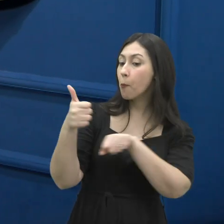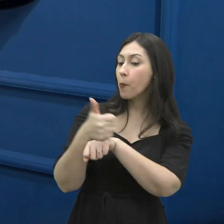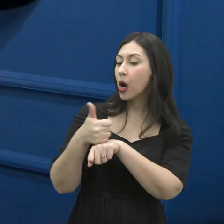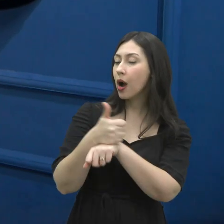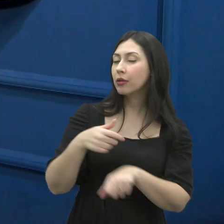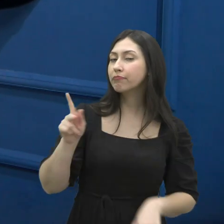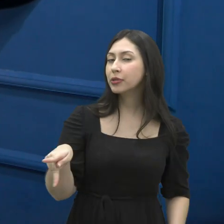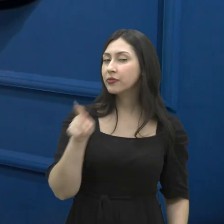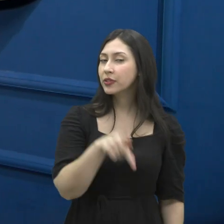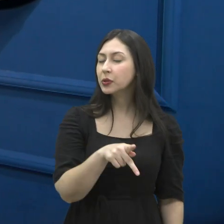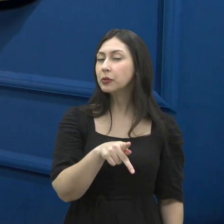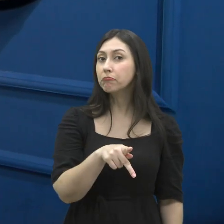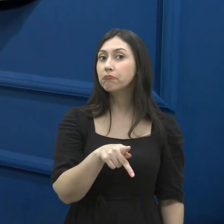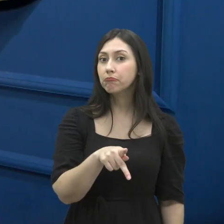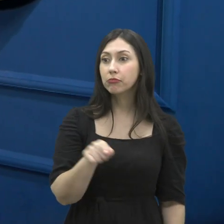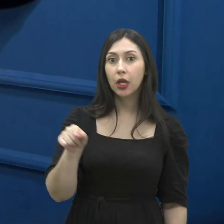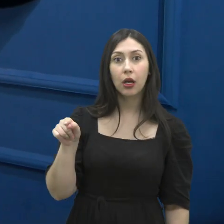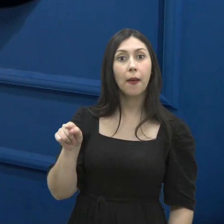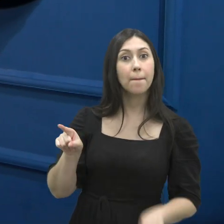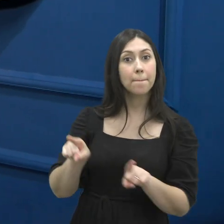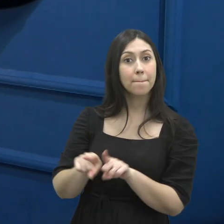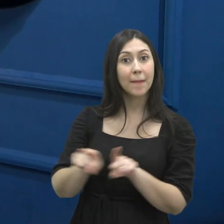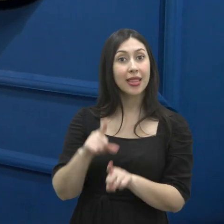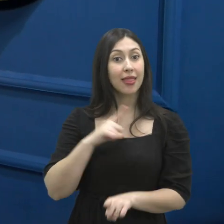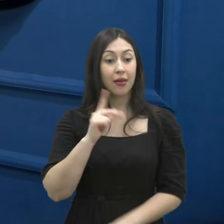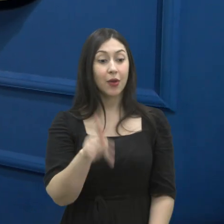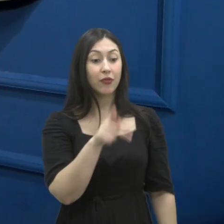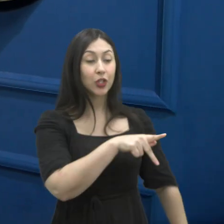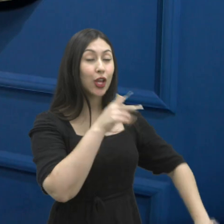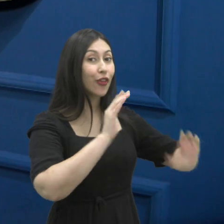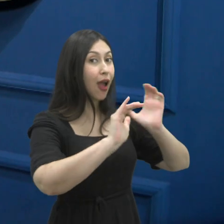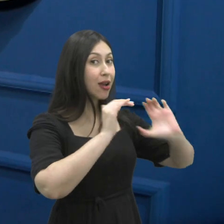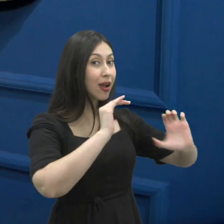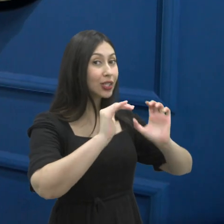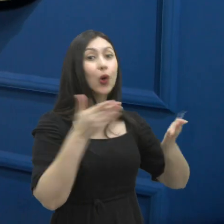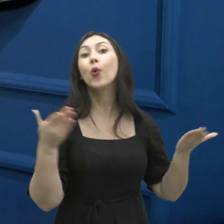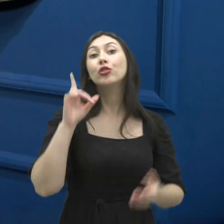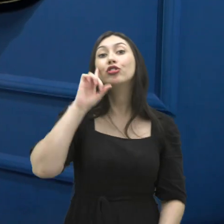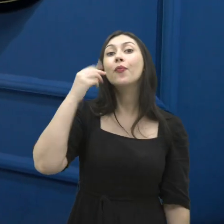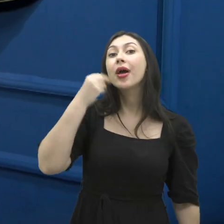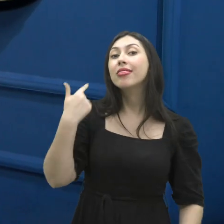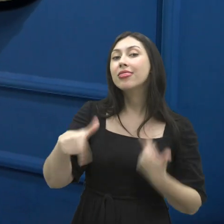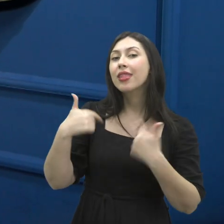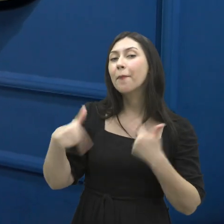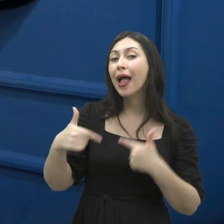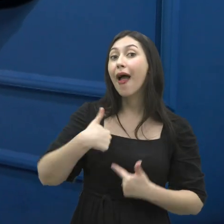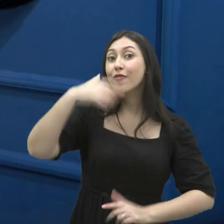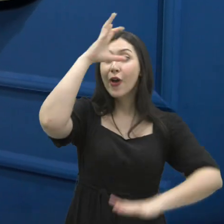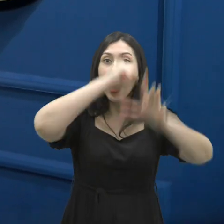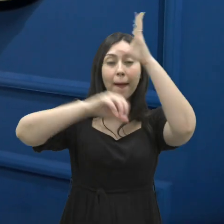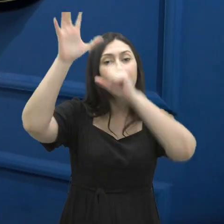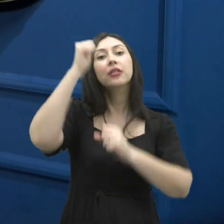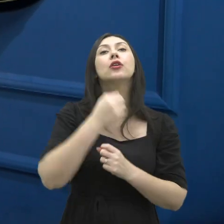do professor. Uma das vertentes é o professor de canto. Esse é o tema do Job do Dia de hoje. Eu vou aprender a fazer